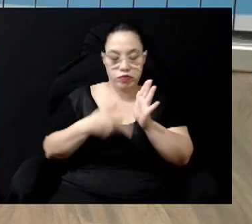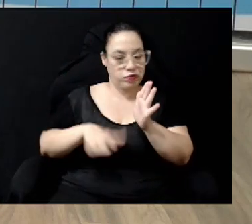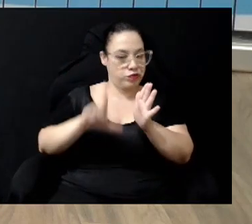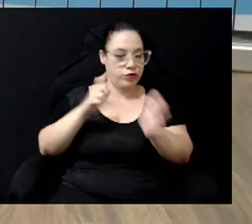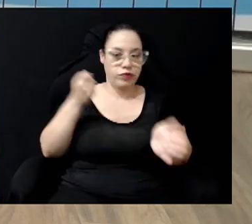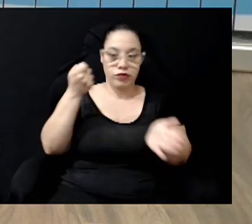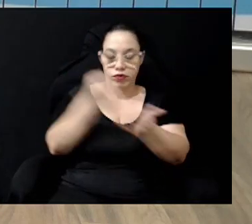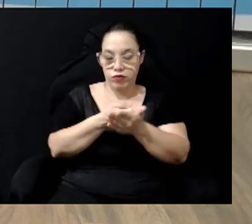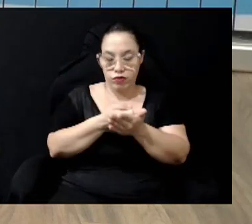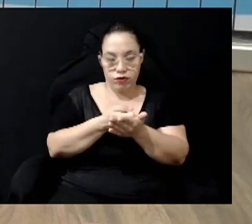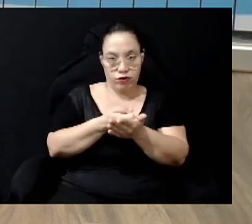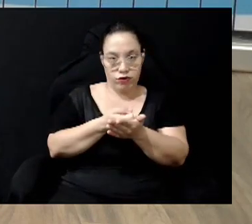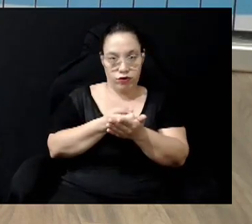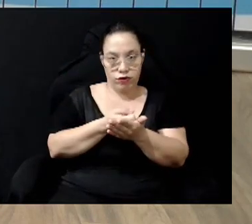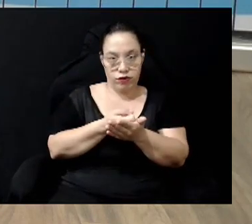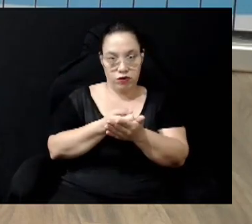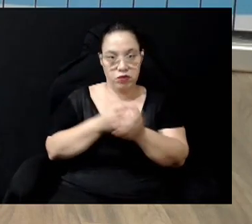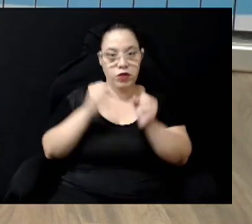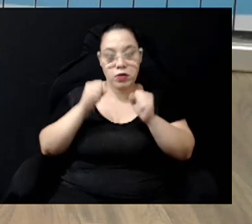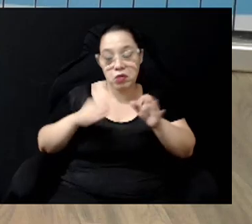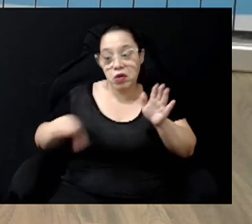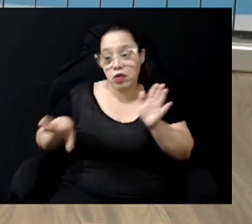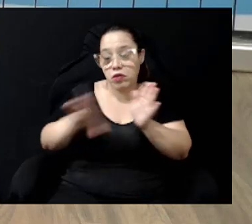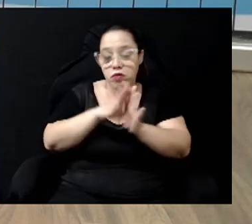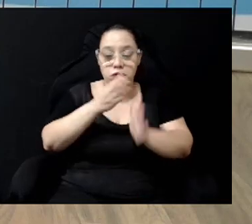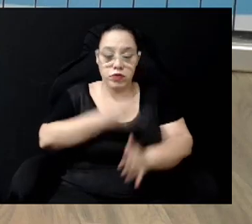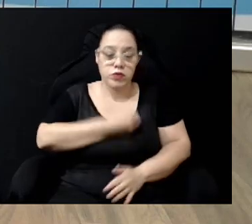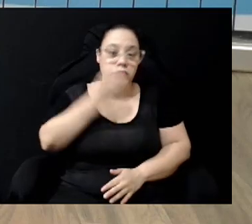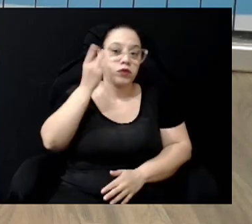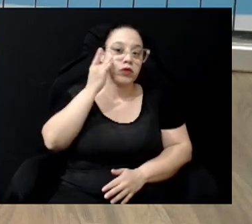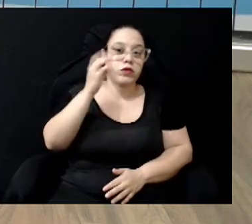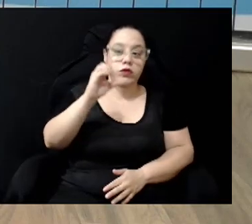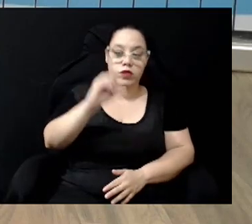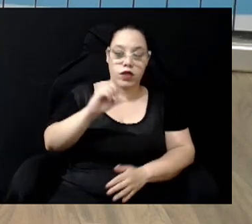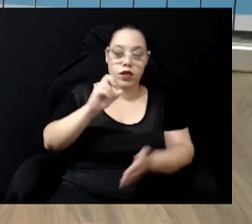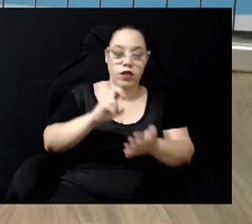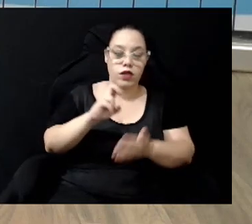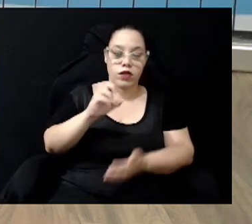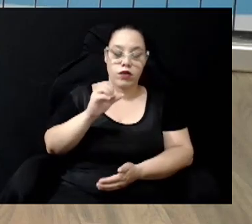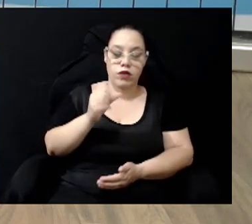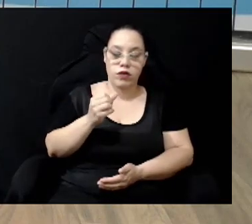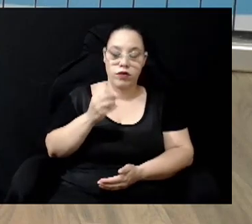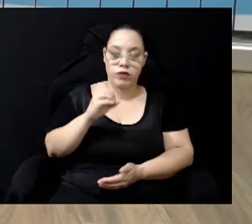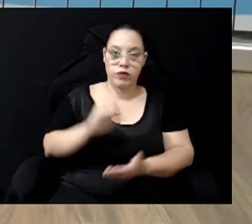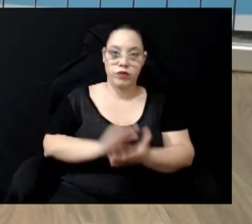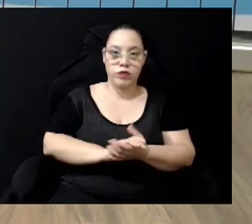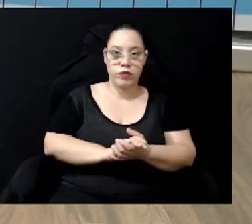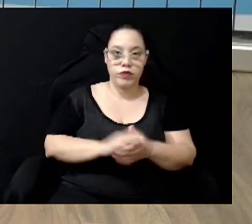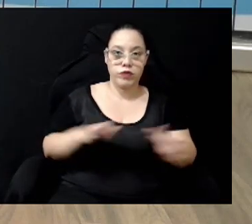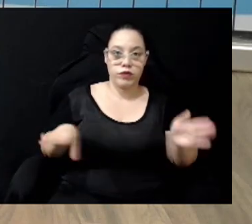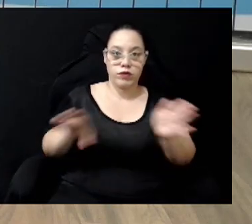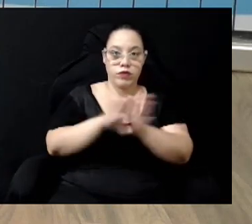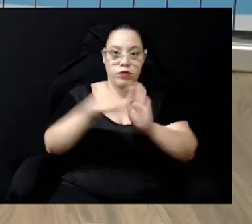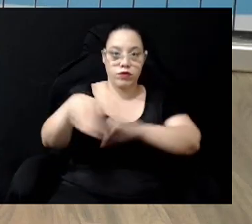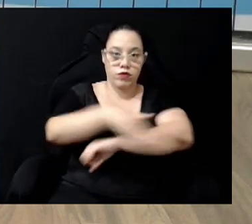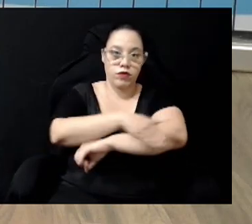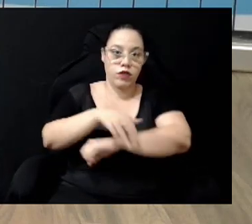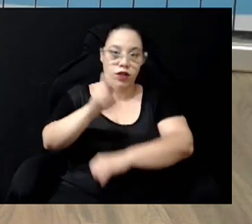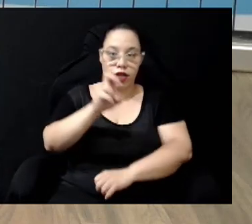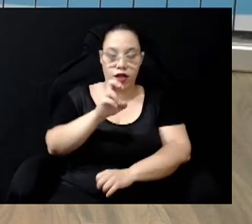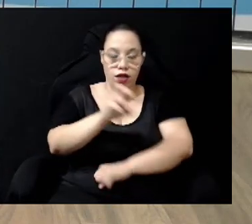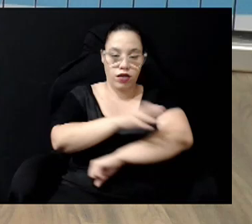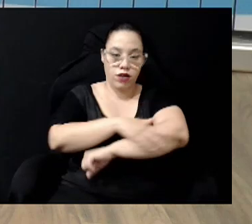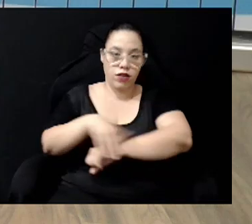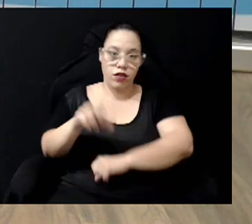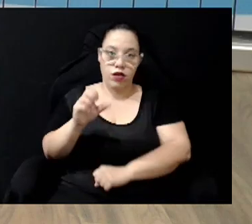e aí basta comparecer das 9 às 10. O rink de patinação tem entrada pelos portões 5 e 7 da Lagoa